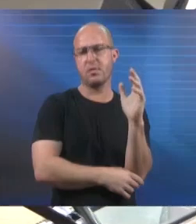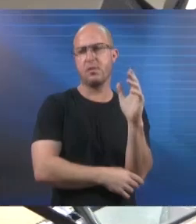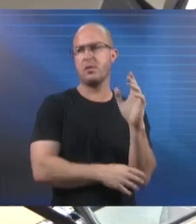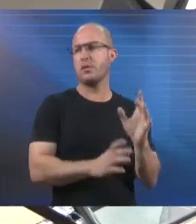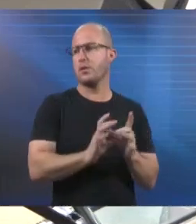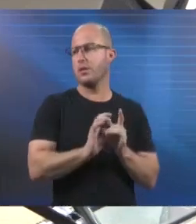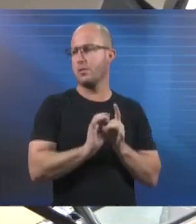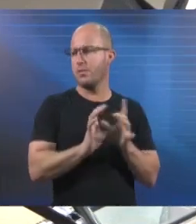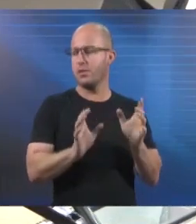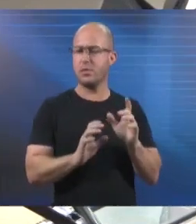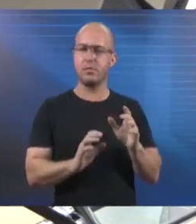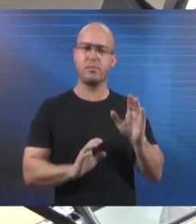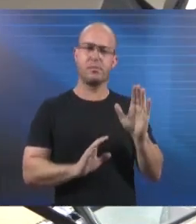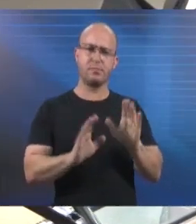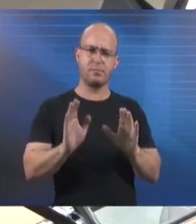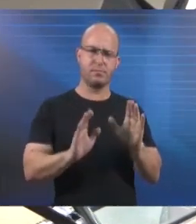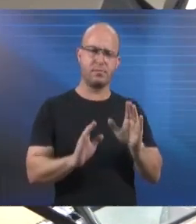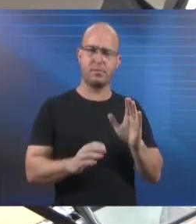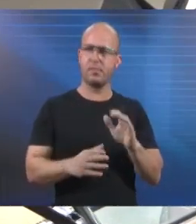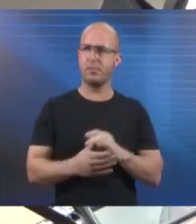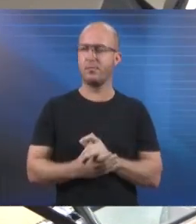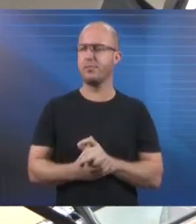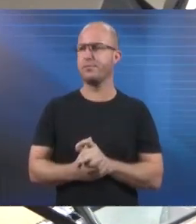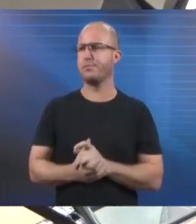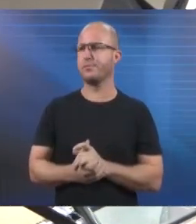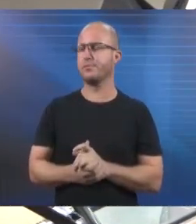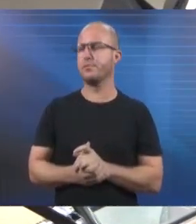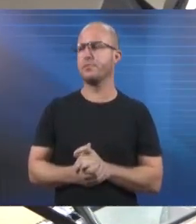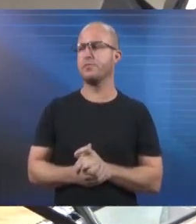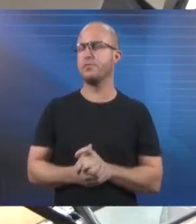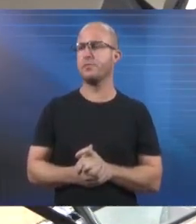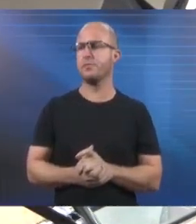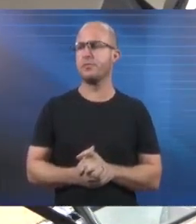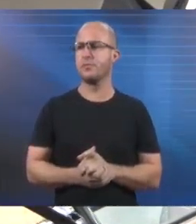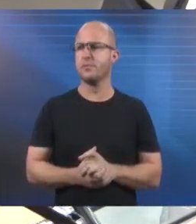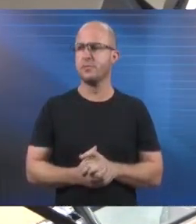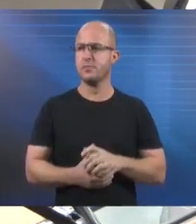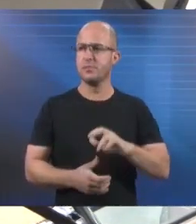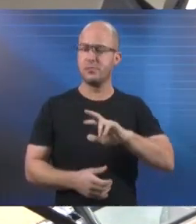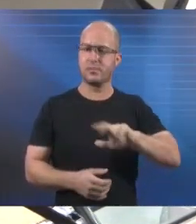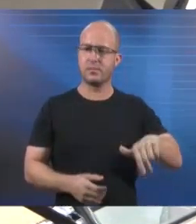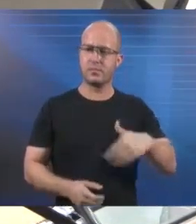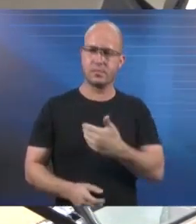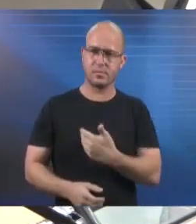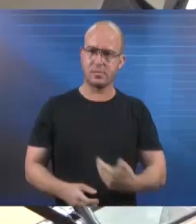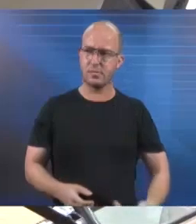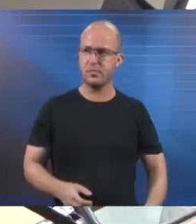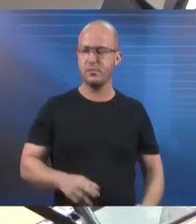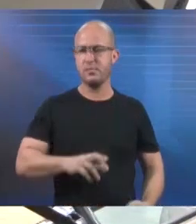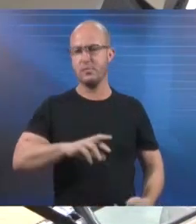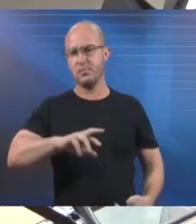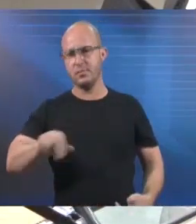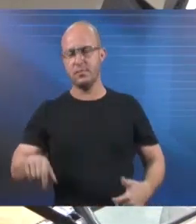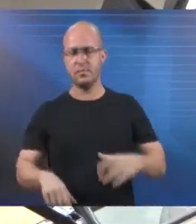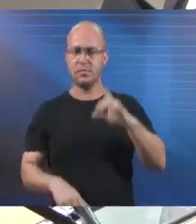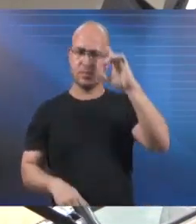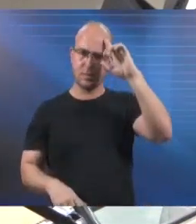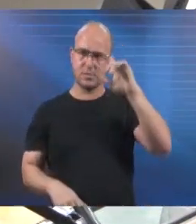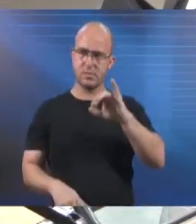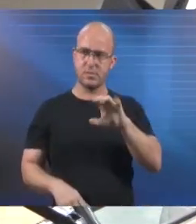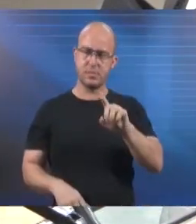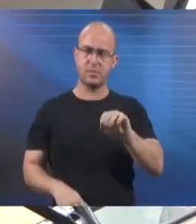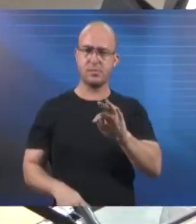licença quem Analisa parecer Deputado tomba vossa excelência sabe não é a Governadora não é o diretor do idema